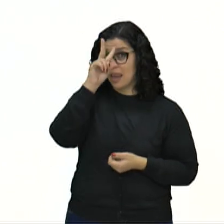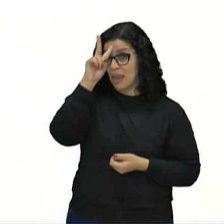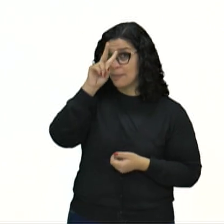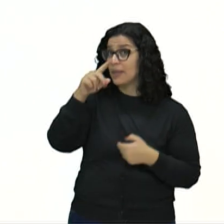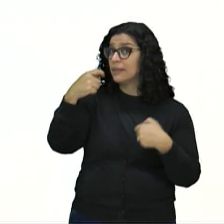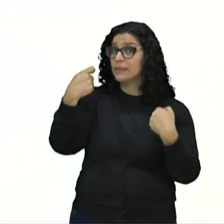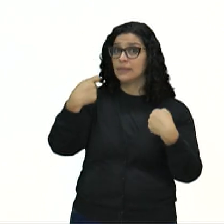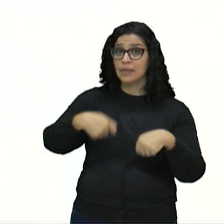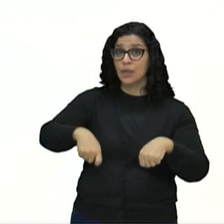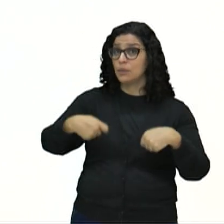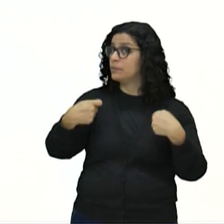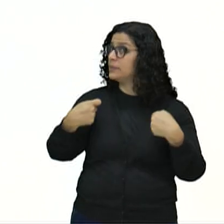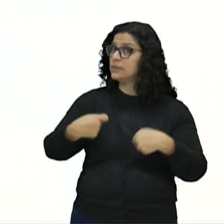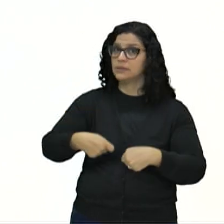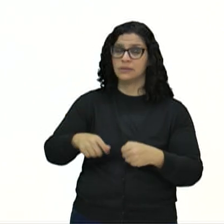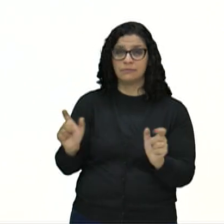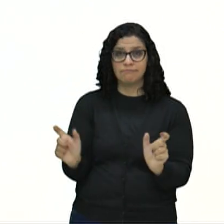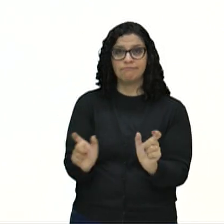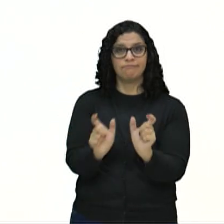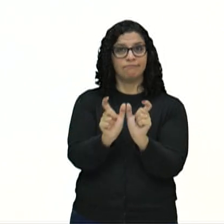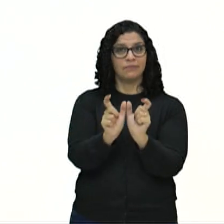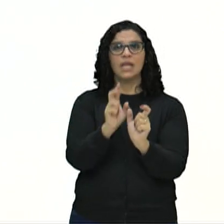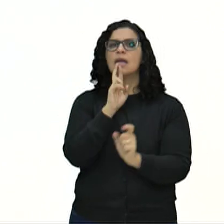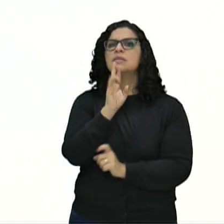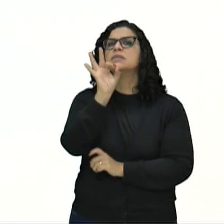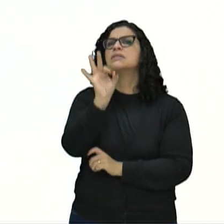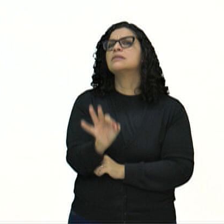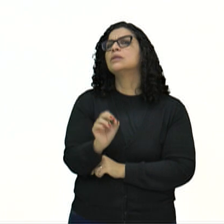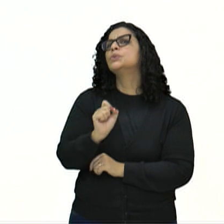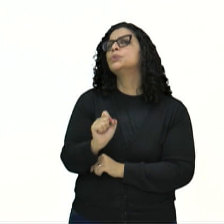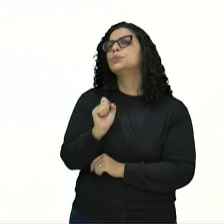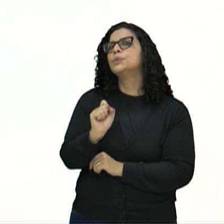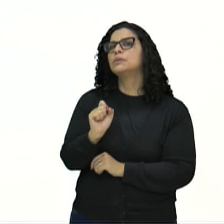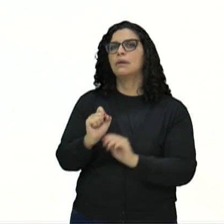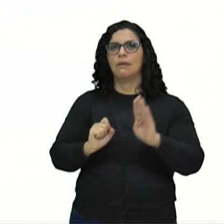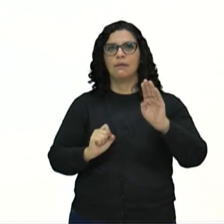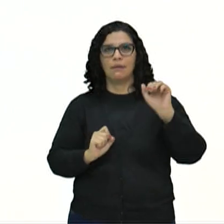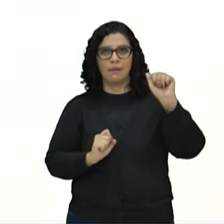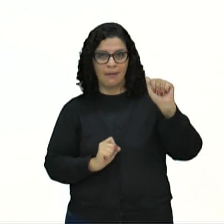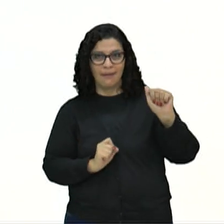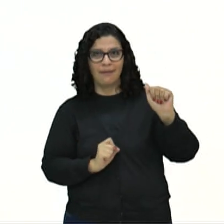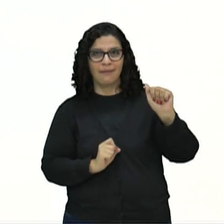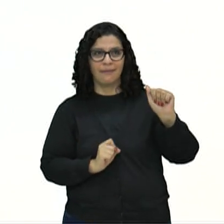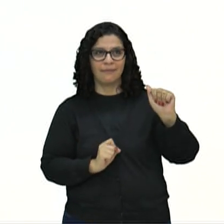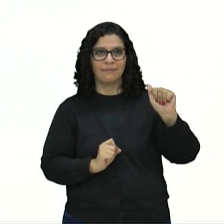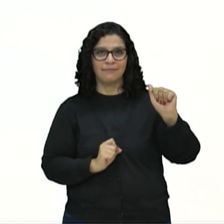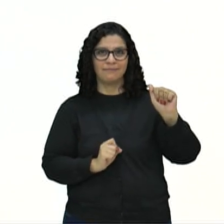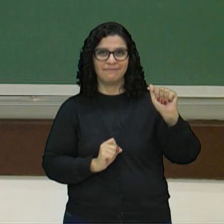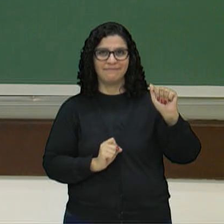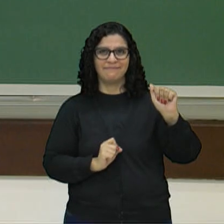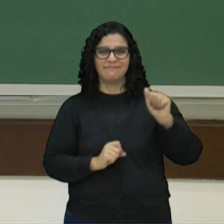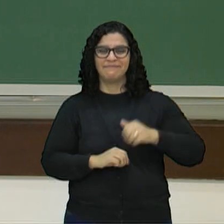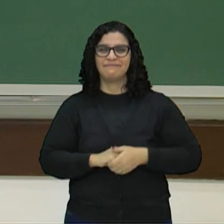não pede preposição. Então, a resposta correta é a letra